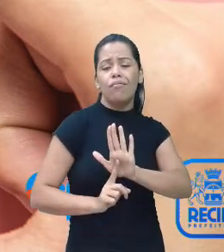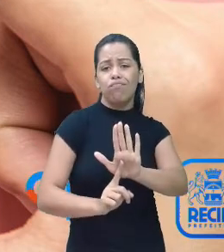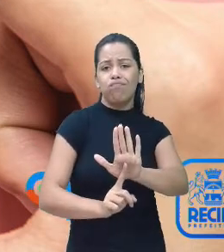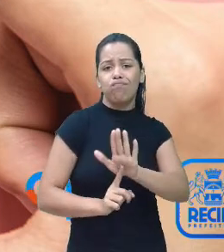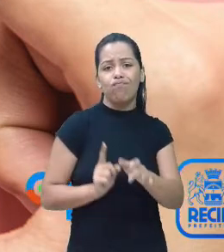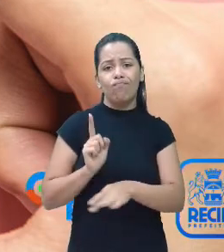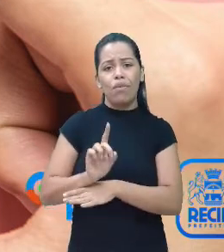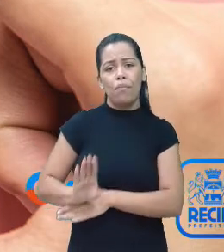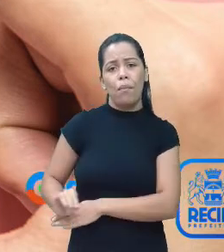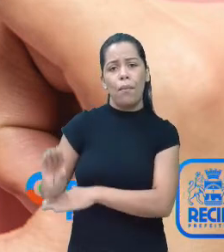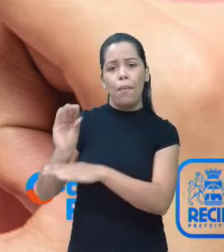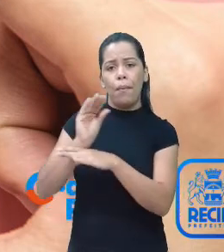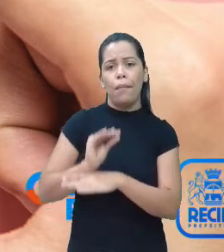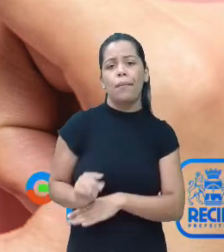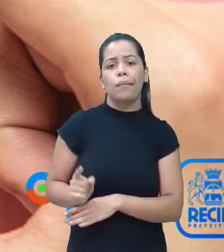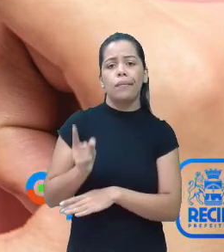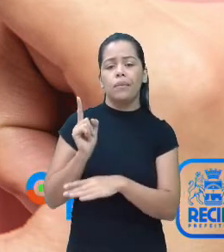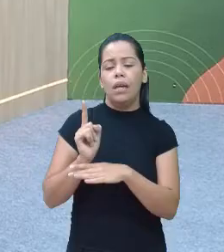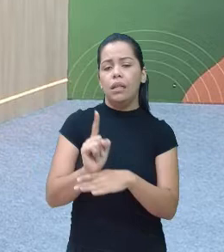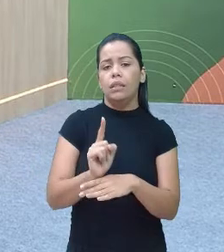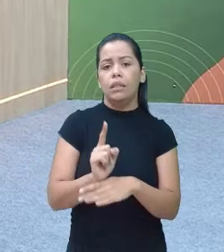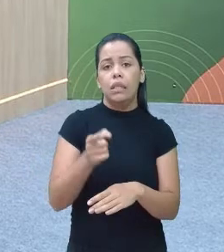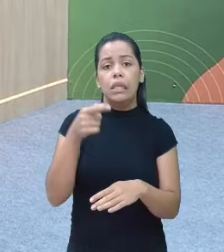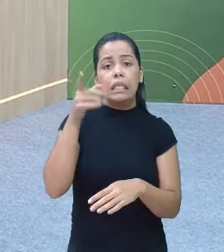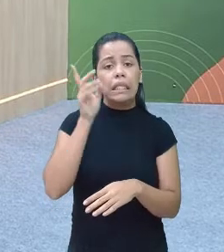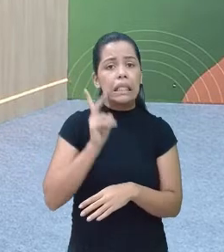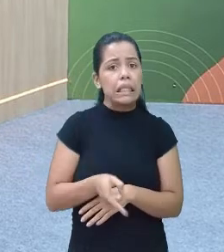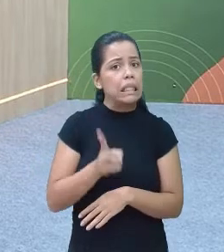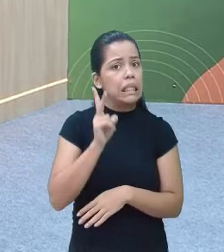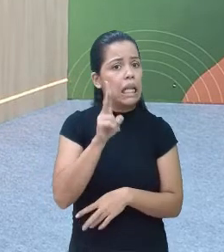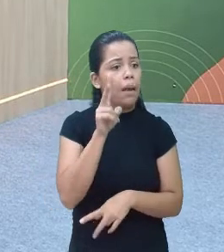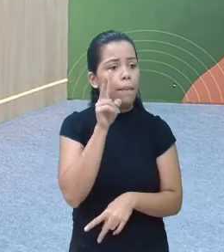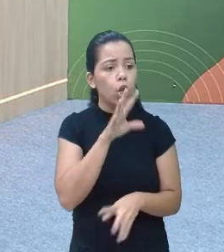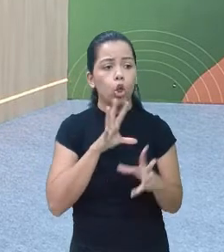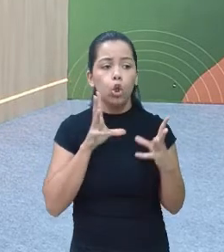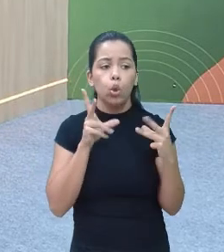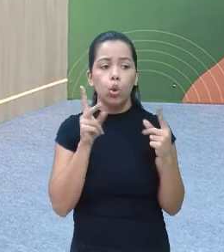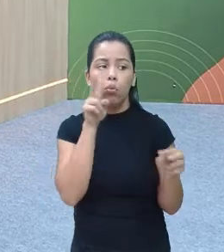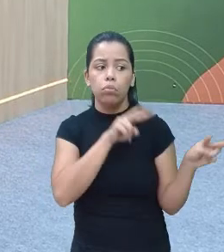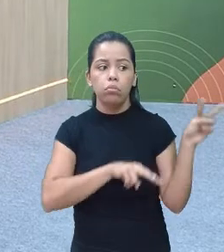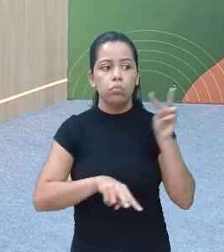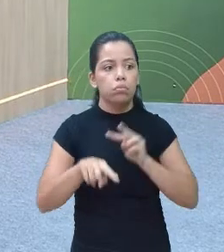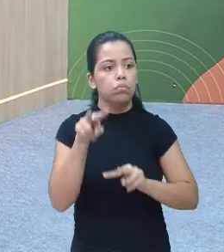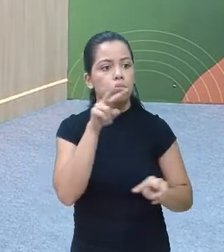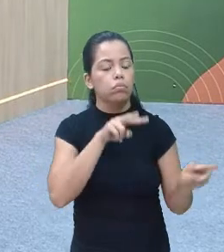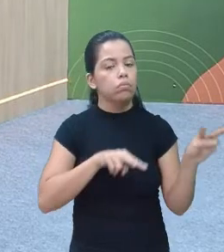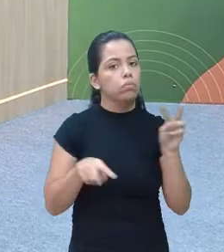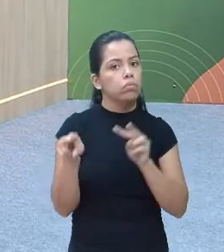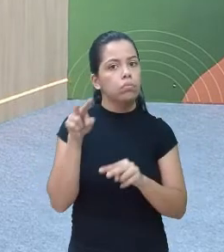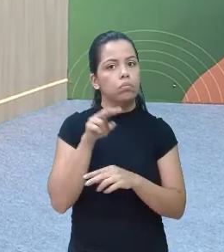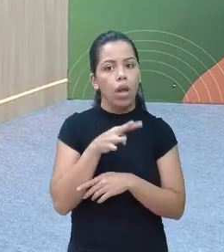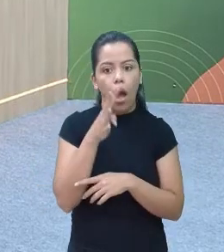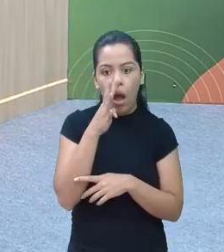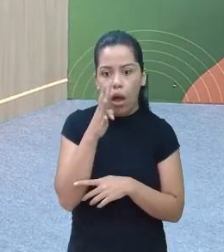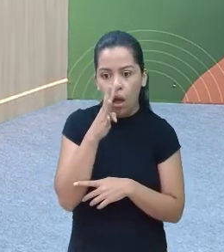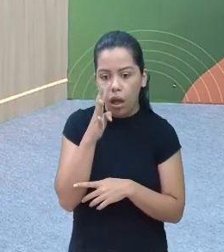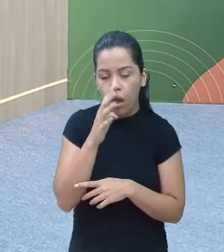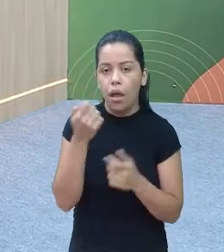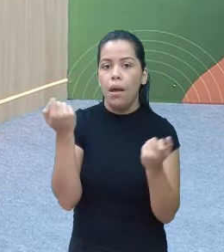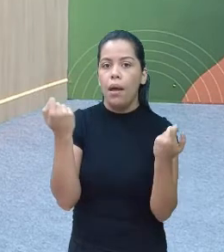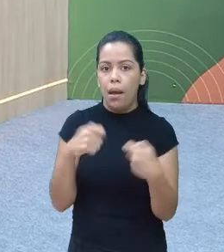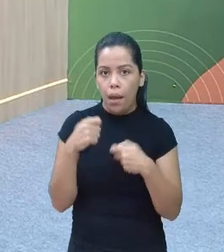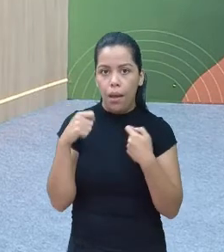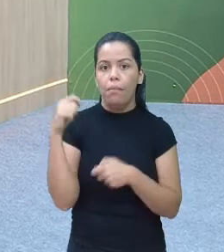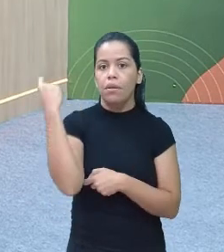tempo todo vendendo seu peixe, né? Vendendo seu produto. Então ele não tem um dia de folga, ele vai precisar colocar a cara para jogo todos